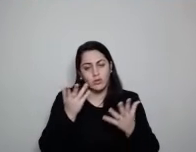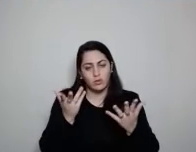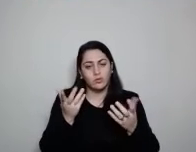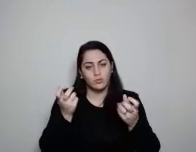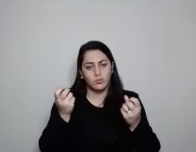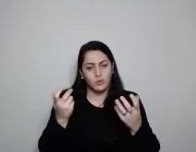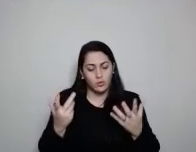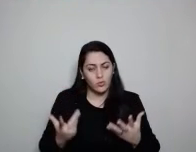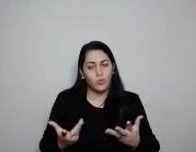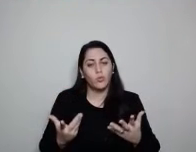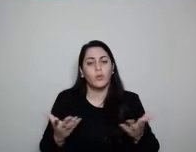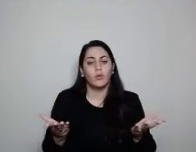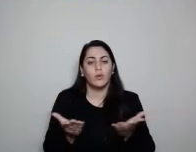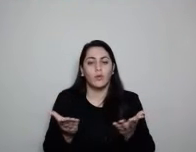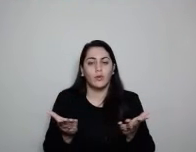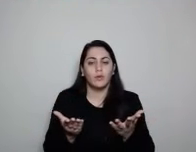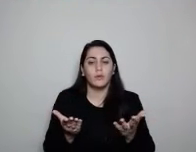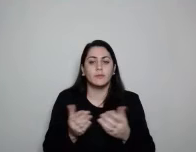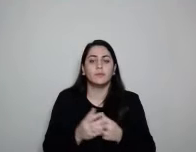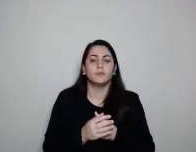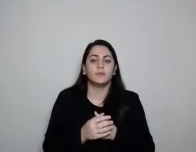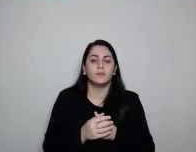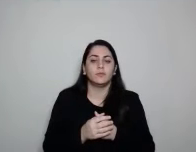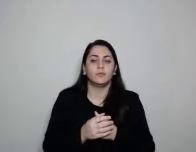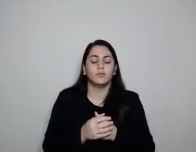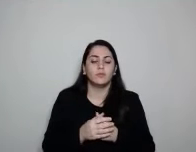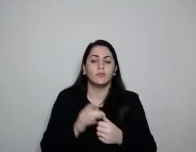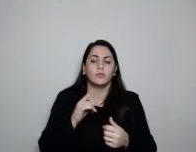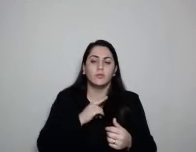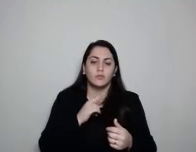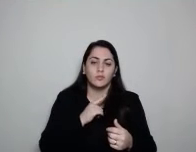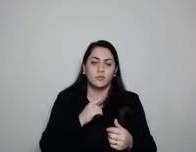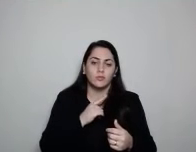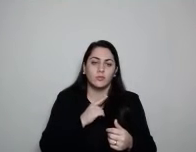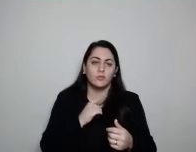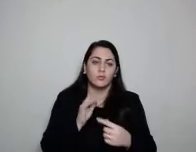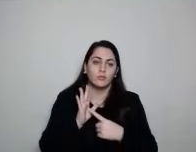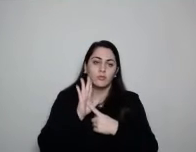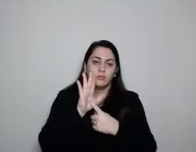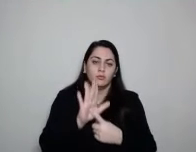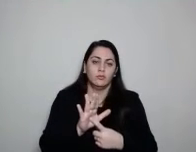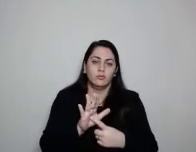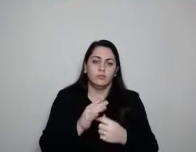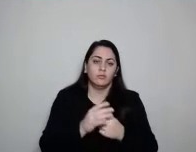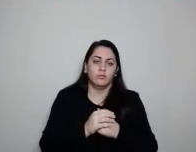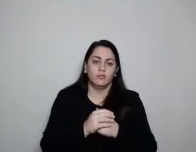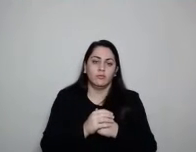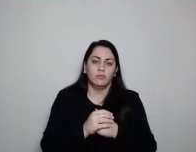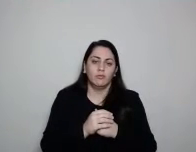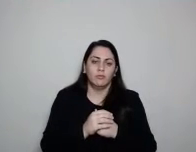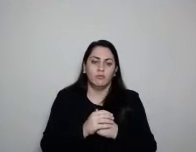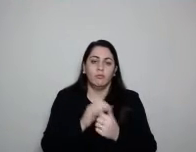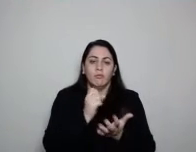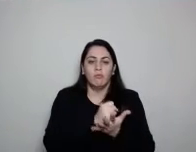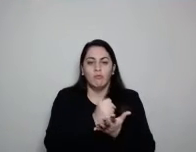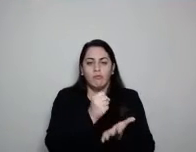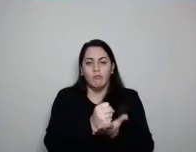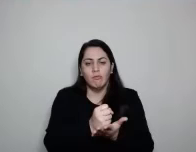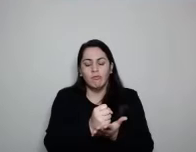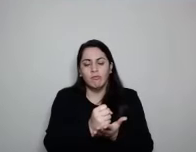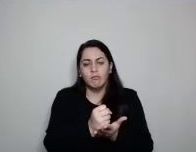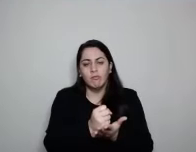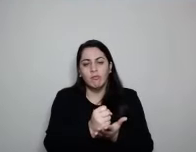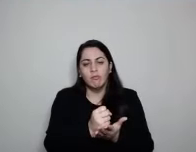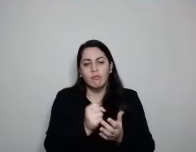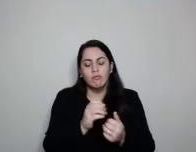tribuna, havia uma demonstração de que o regime de contratação da